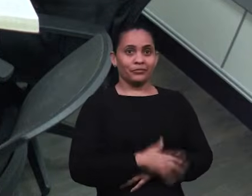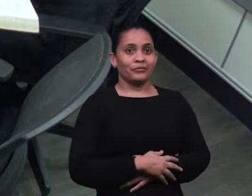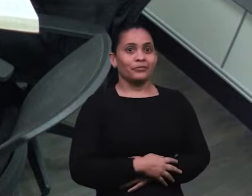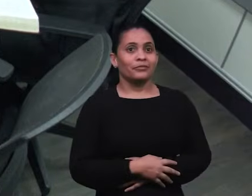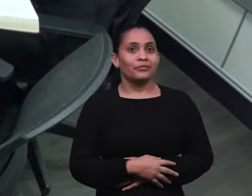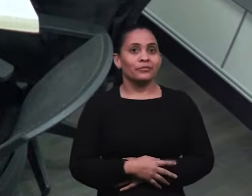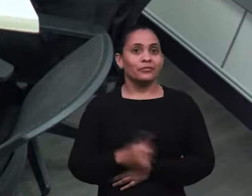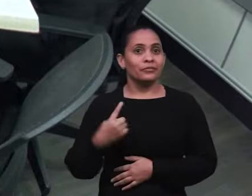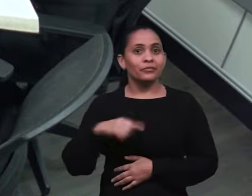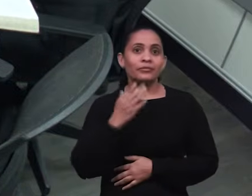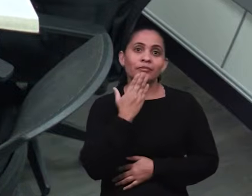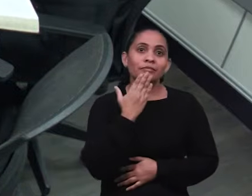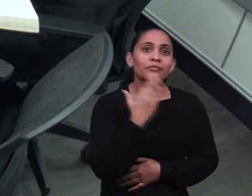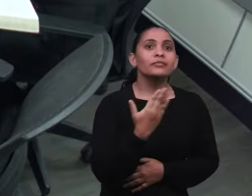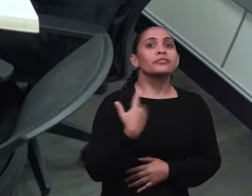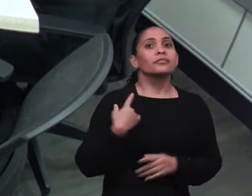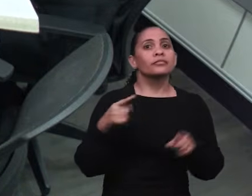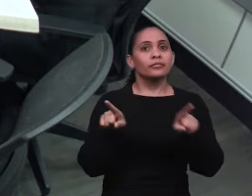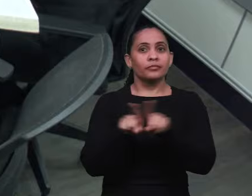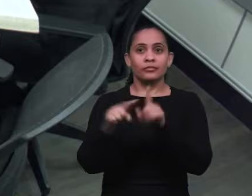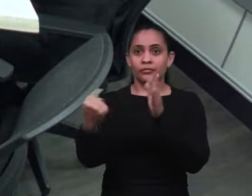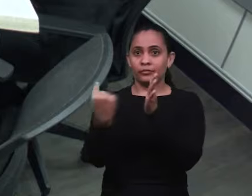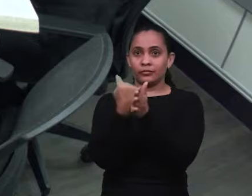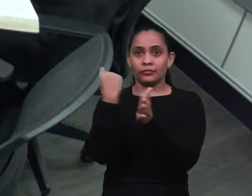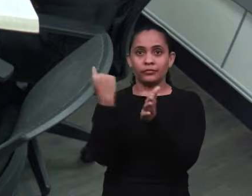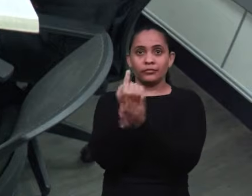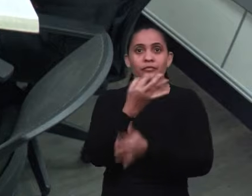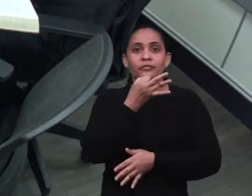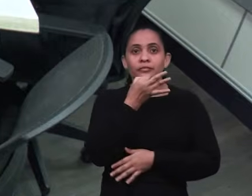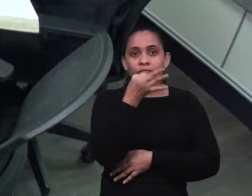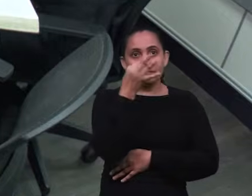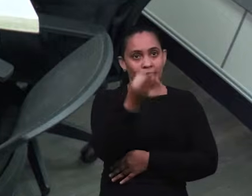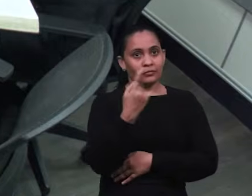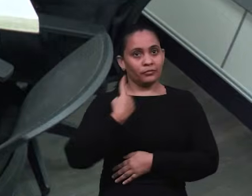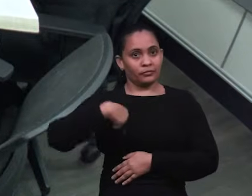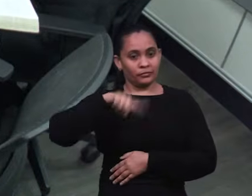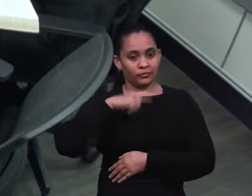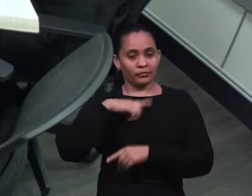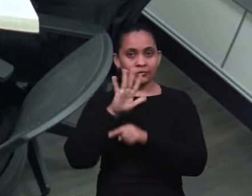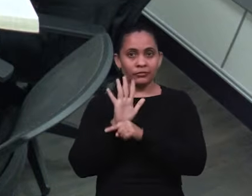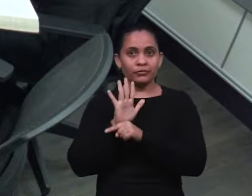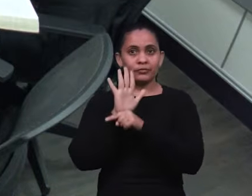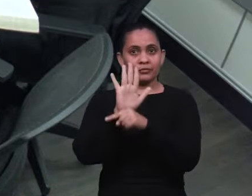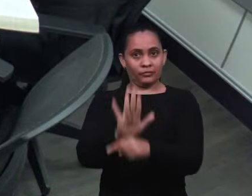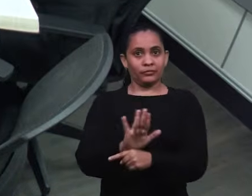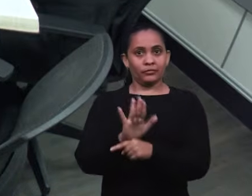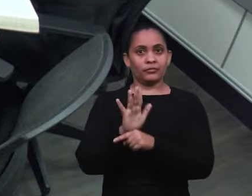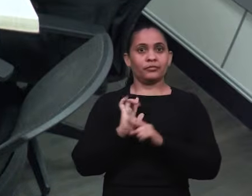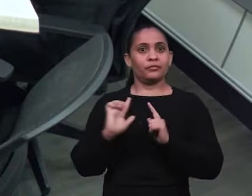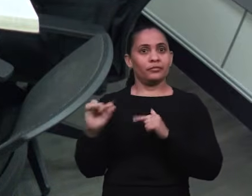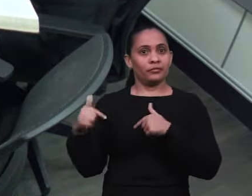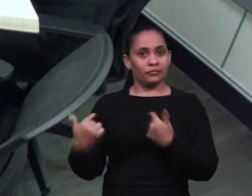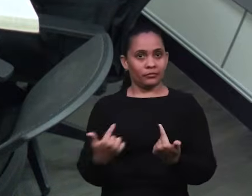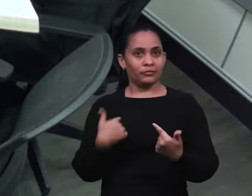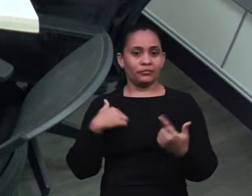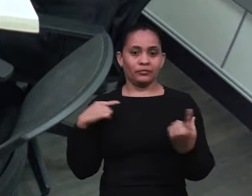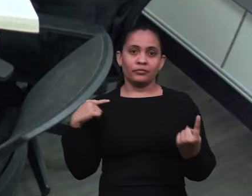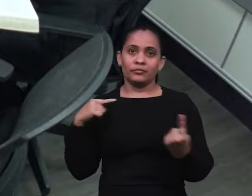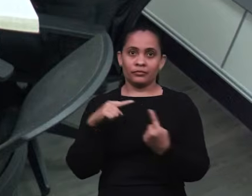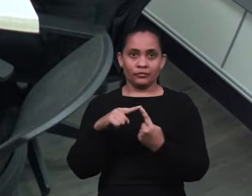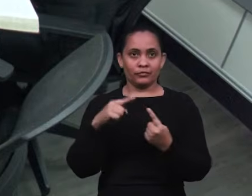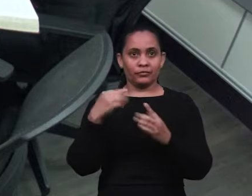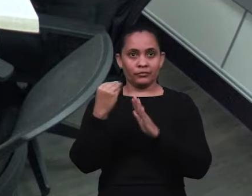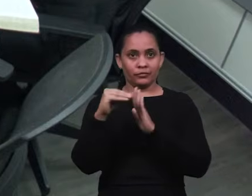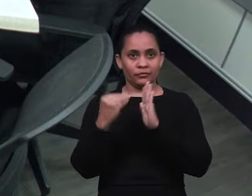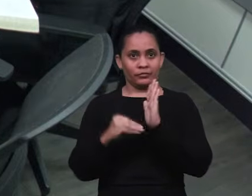esse apelo que você faz, a gente pede às pessoas até para mandar perguntas, e sugestões de temas. Muito bom. Vai nos ajudar, né, até a atuar de forma mais específica,